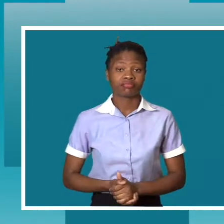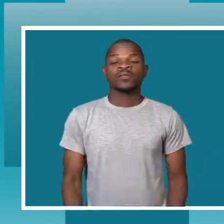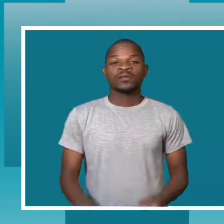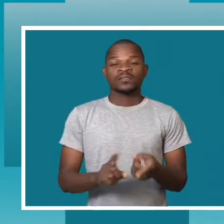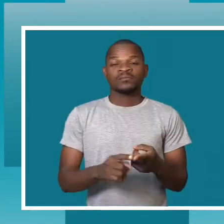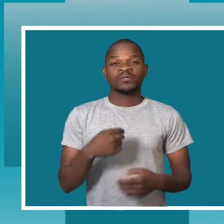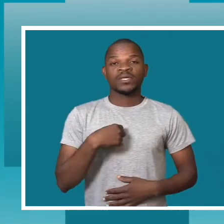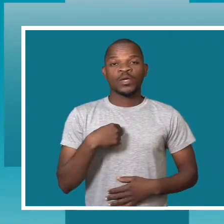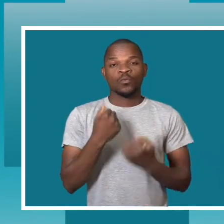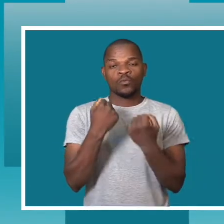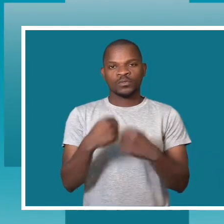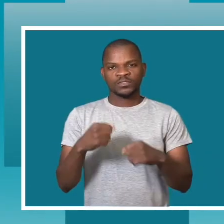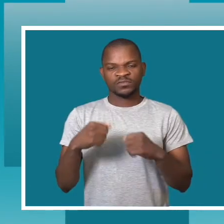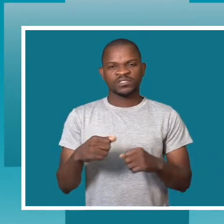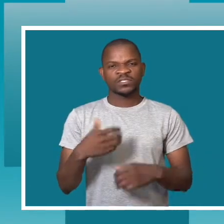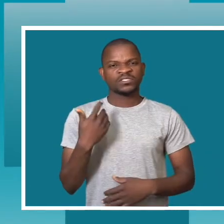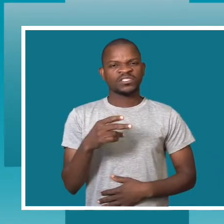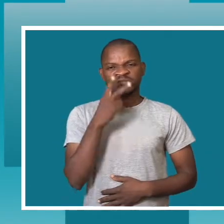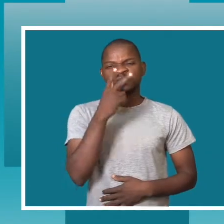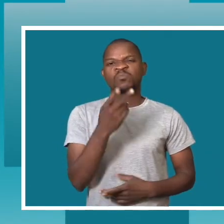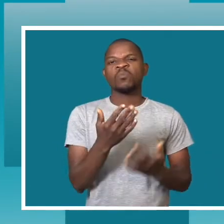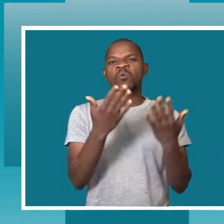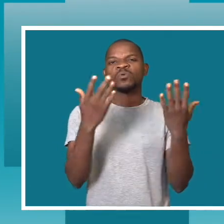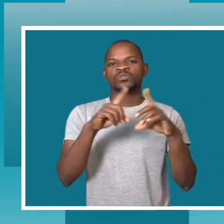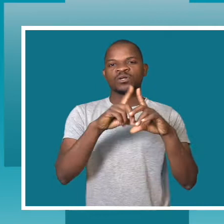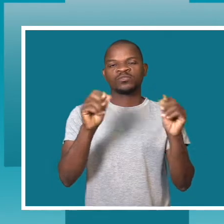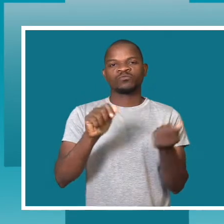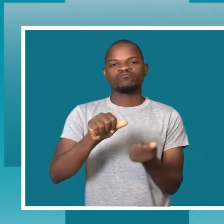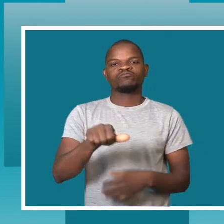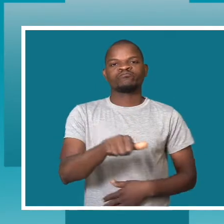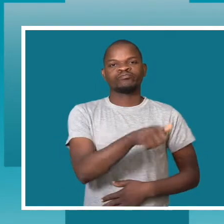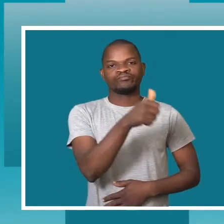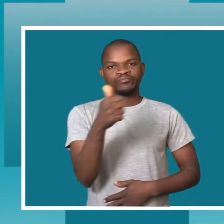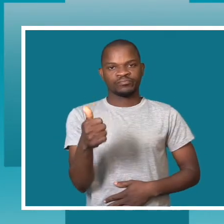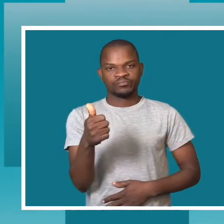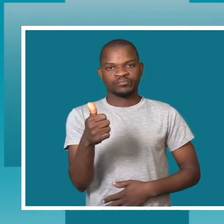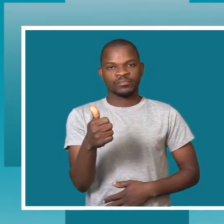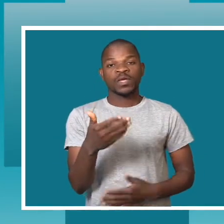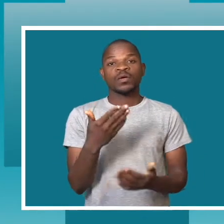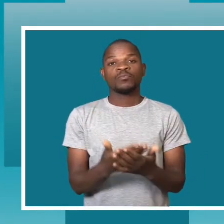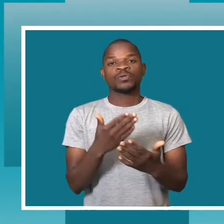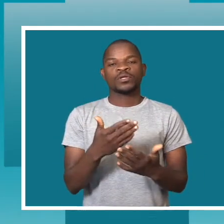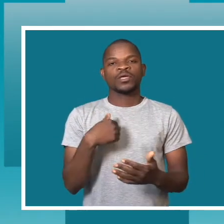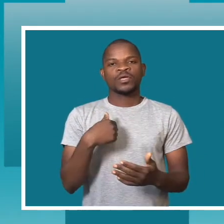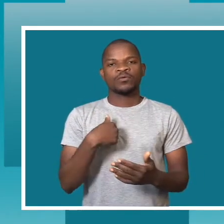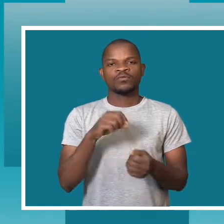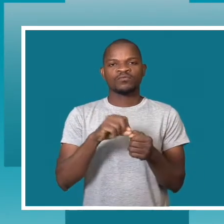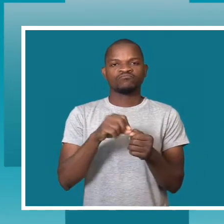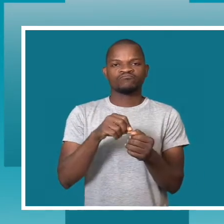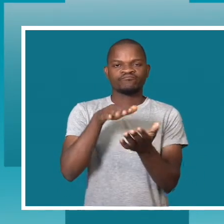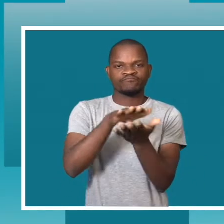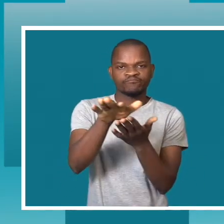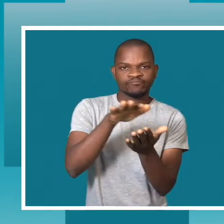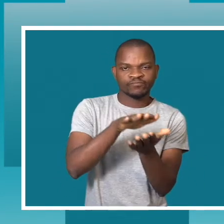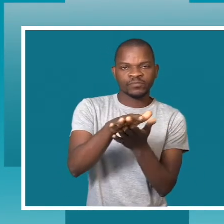animadores. Como ativista, eu tenho visto muitas mudanças. Primeiro porque quando vou, dou palestra, não só